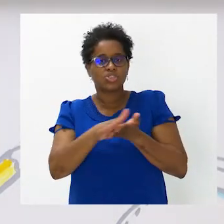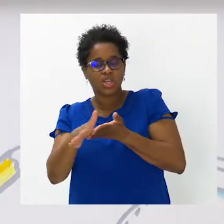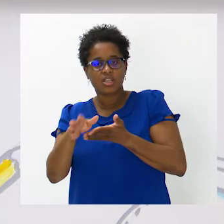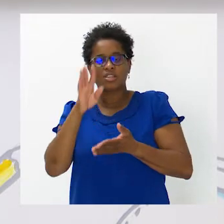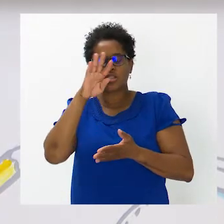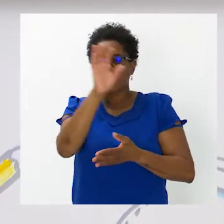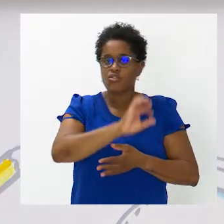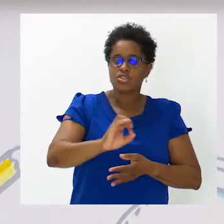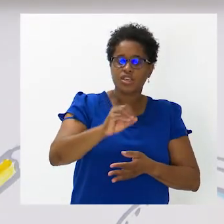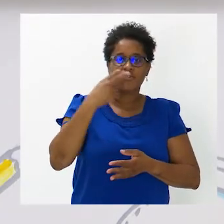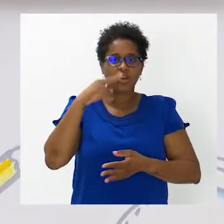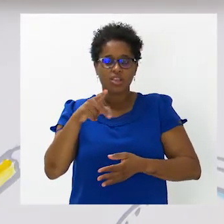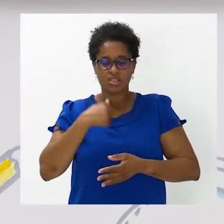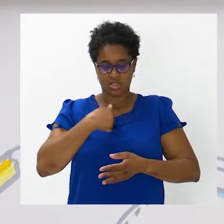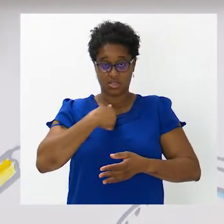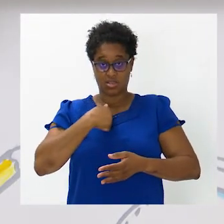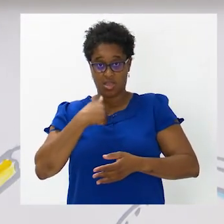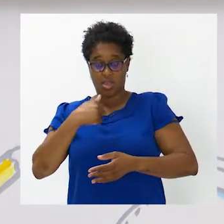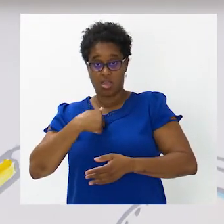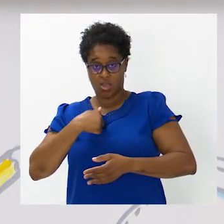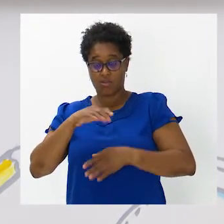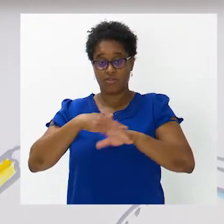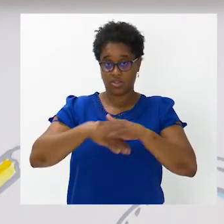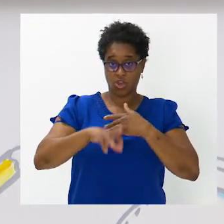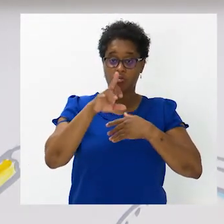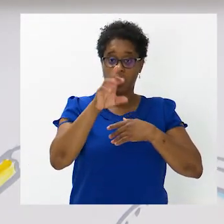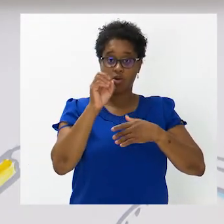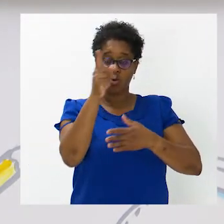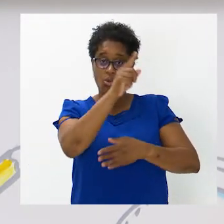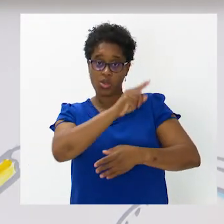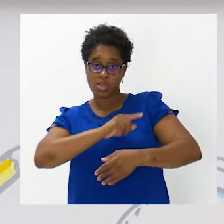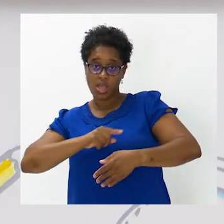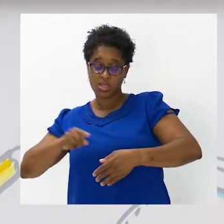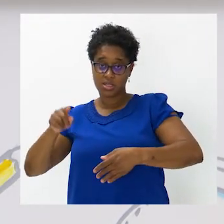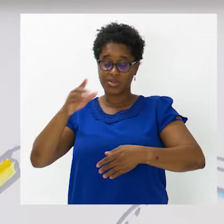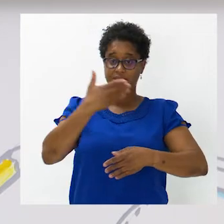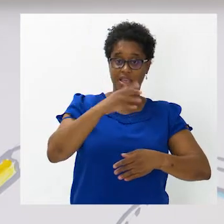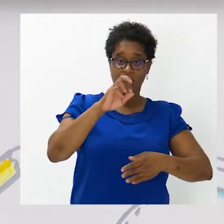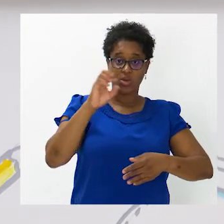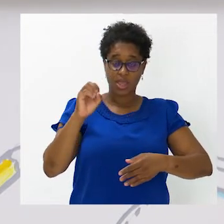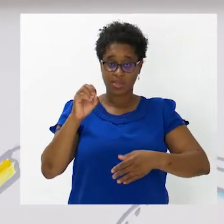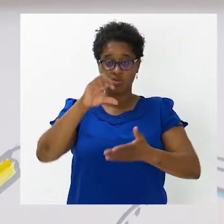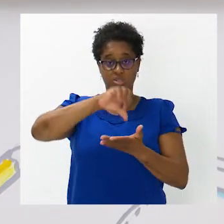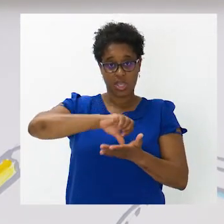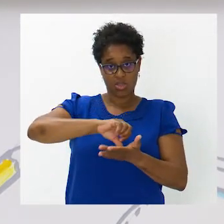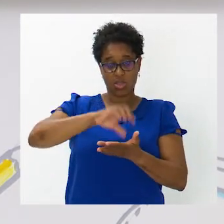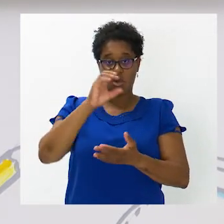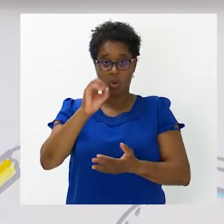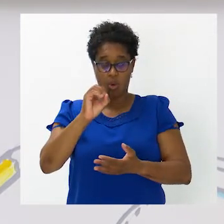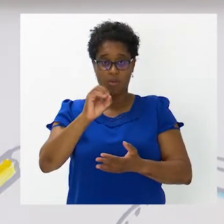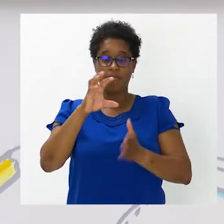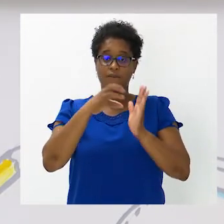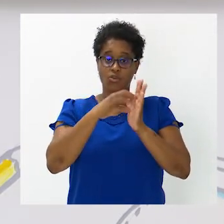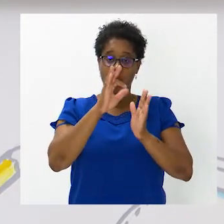rotação, se eu fizer uma rotação de 180 graus com o centro em O,